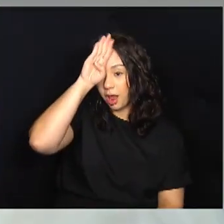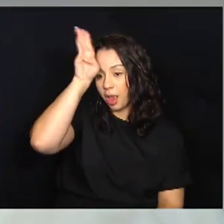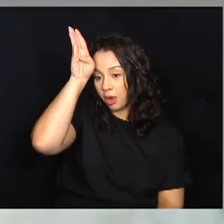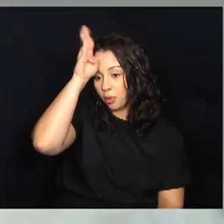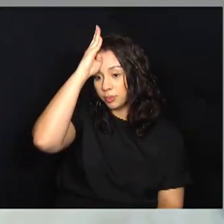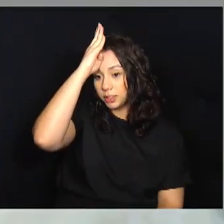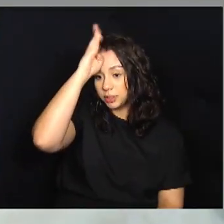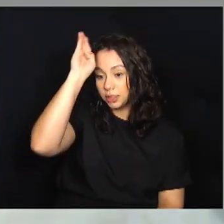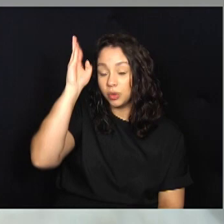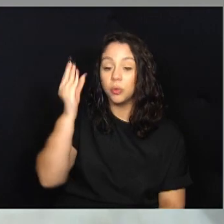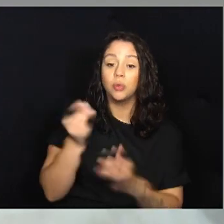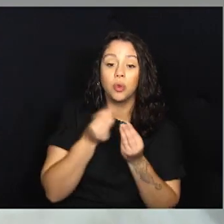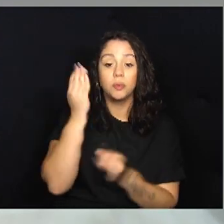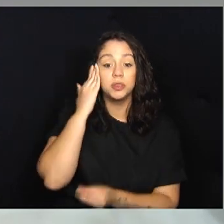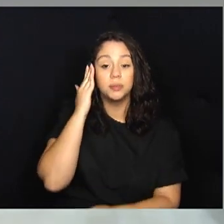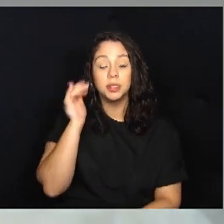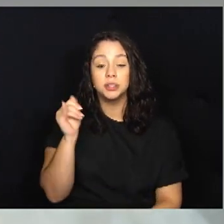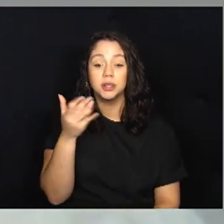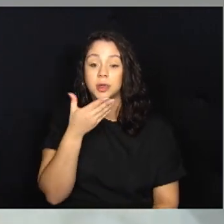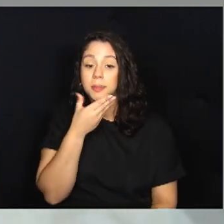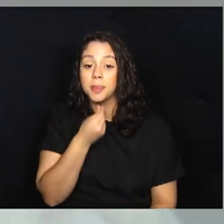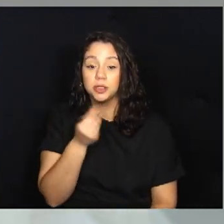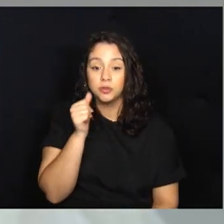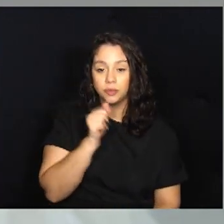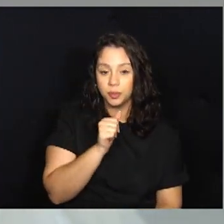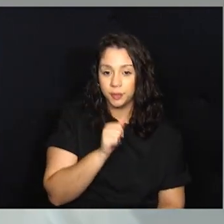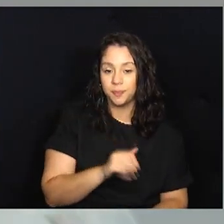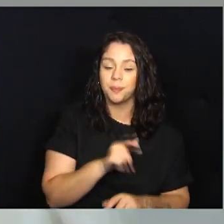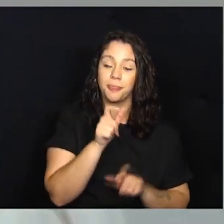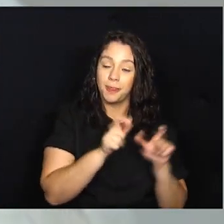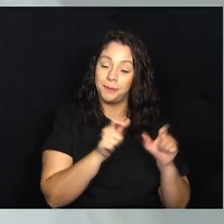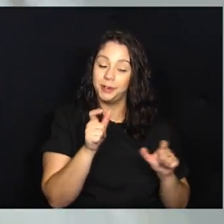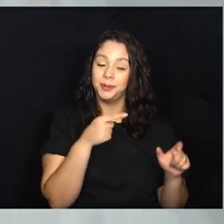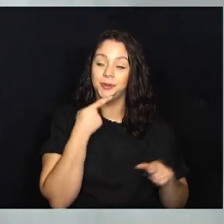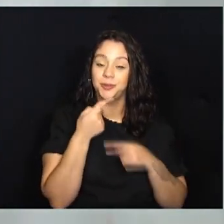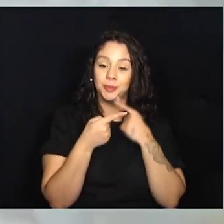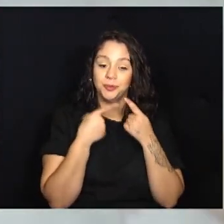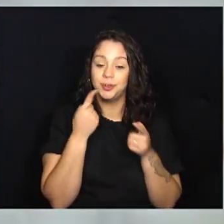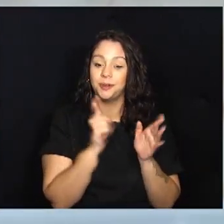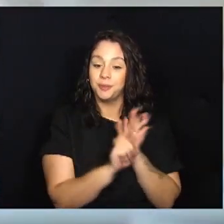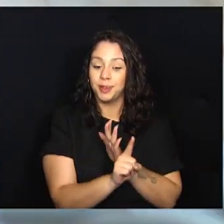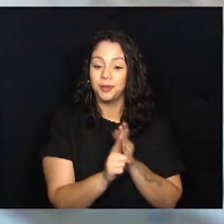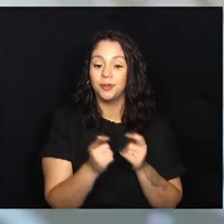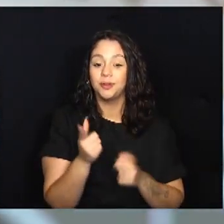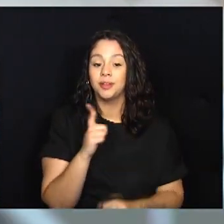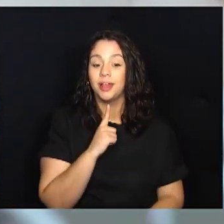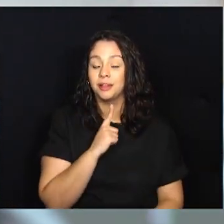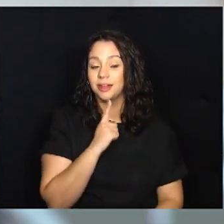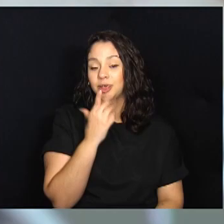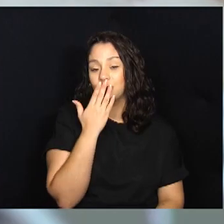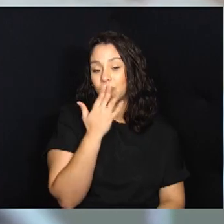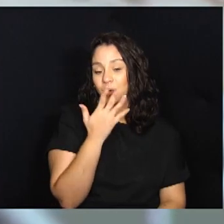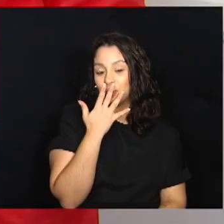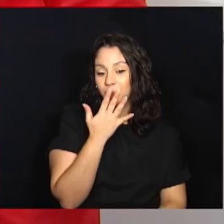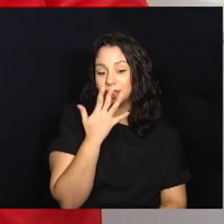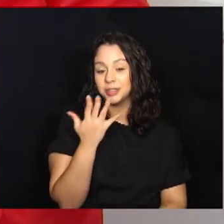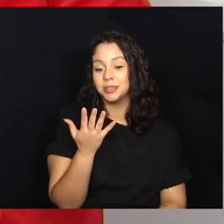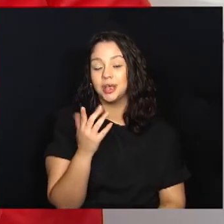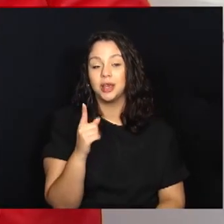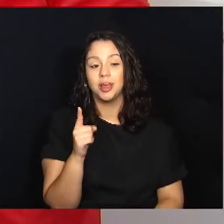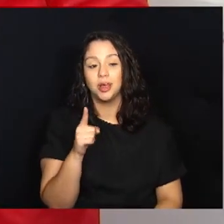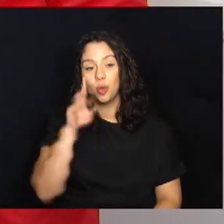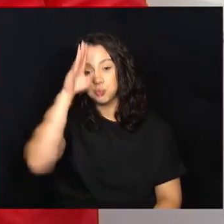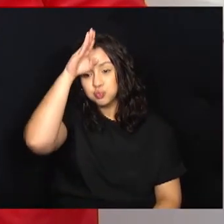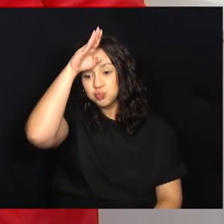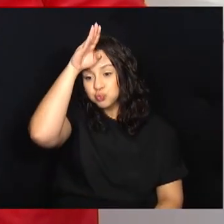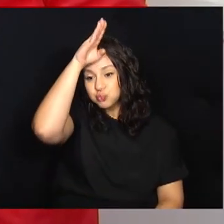saber se é fêmea ou macho? Então, isso tem muita gente pergunta, né? Ah, que tem coloração, tamanho do